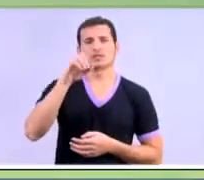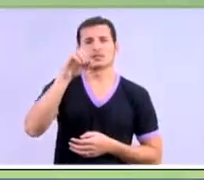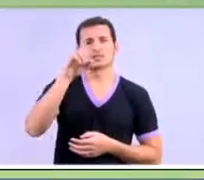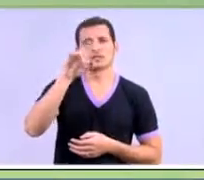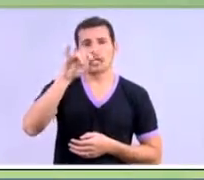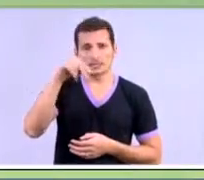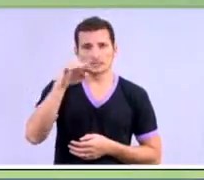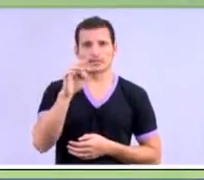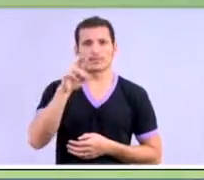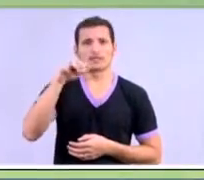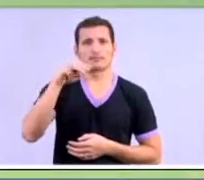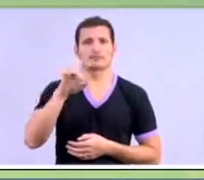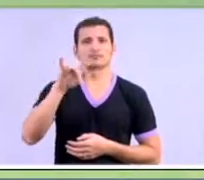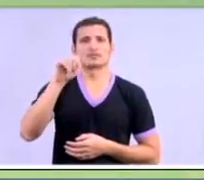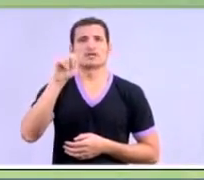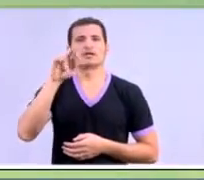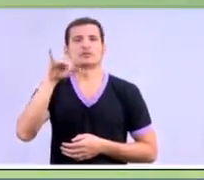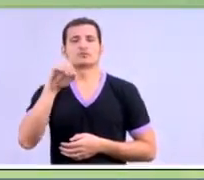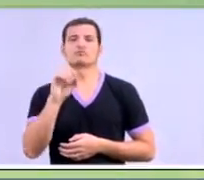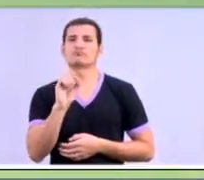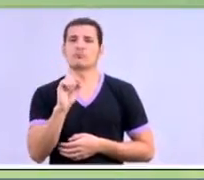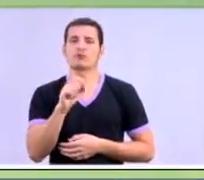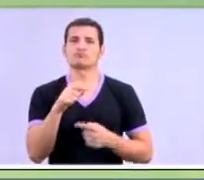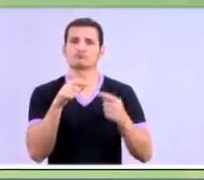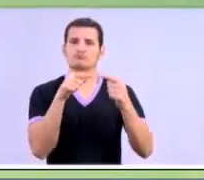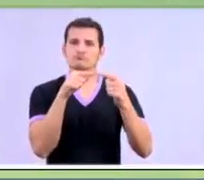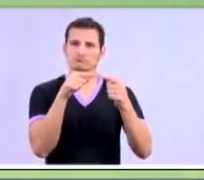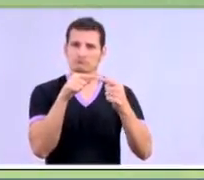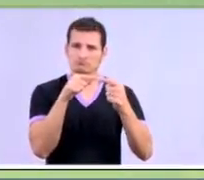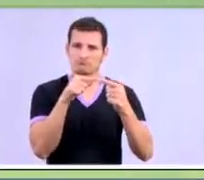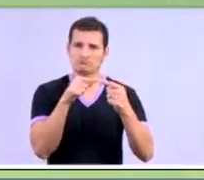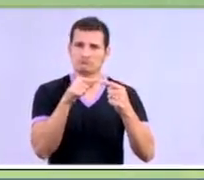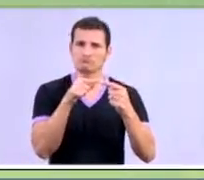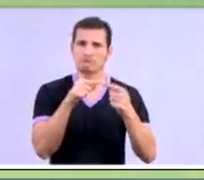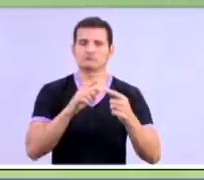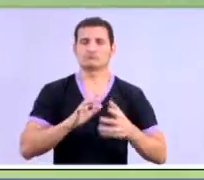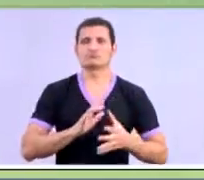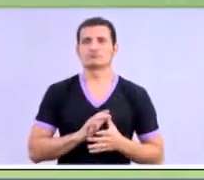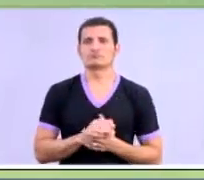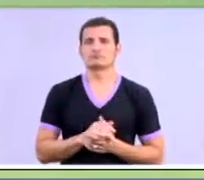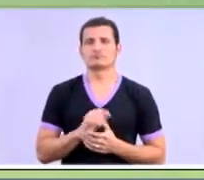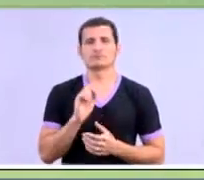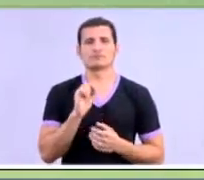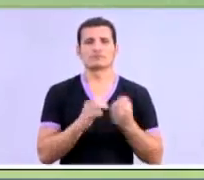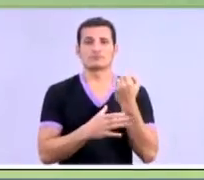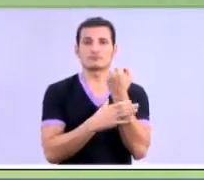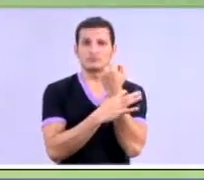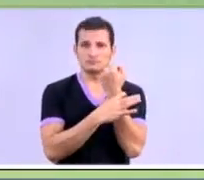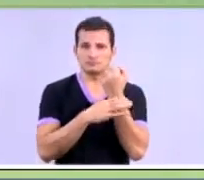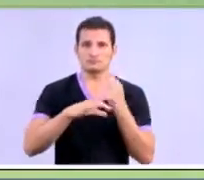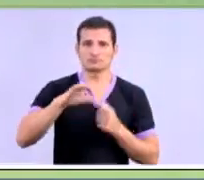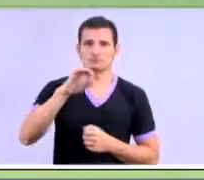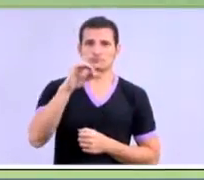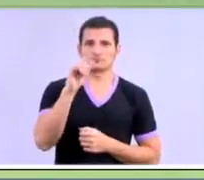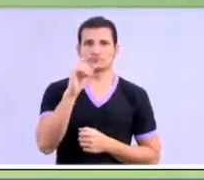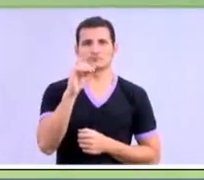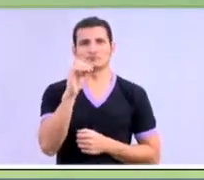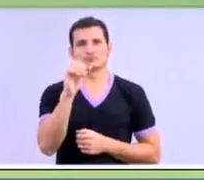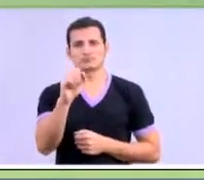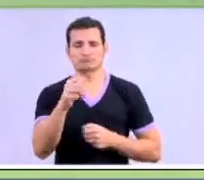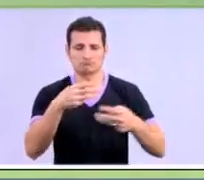para fornecer conectividade e operar por trás do cenário para garantir que os dados fluam através da